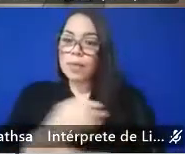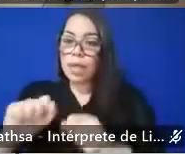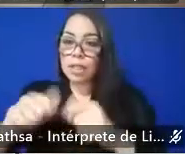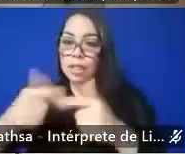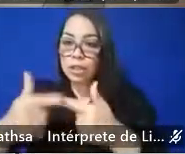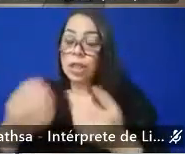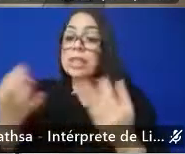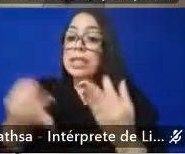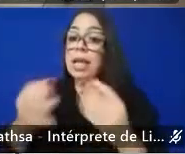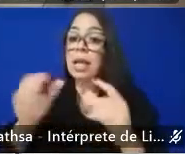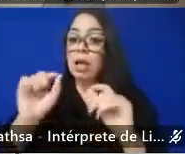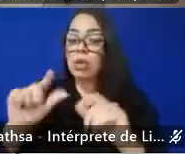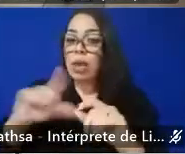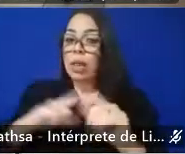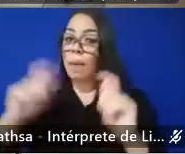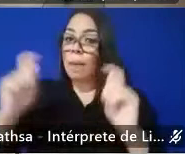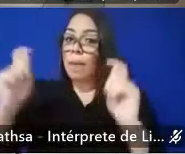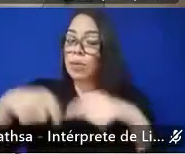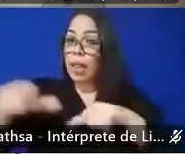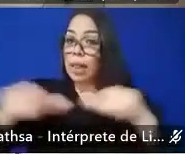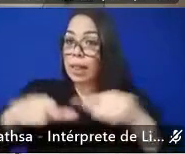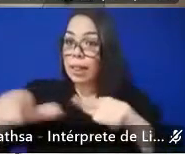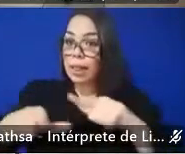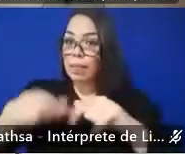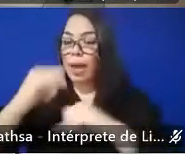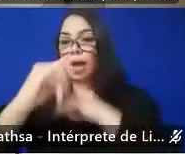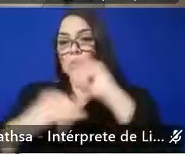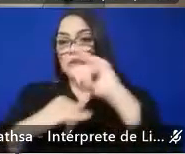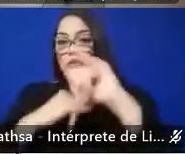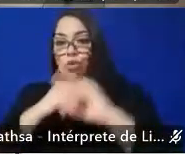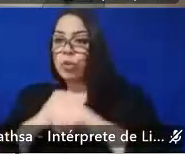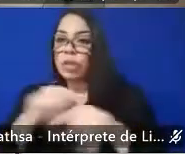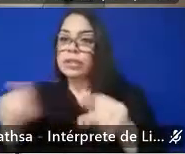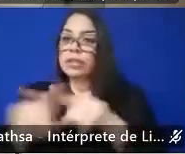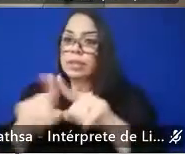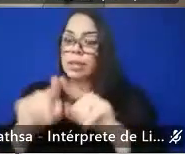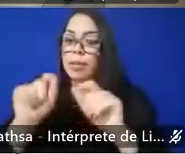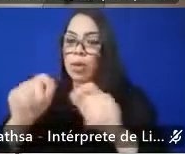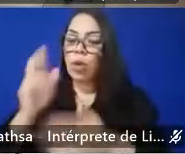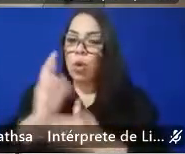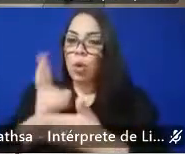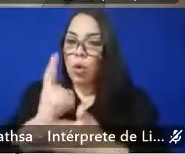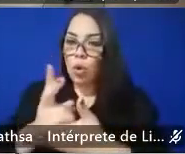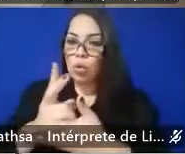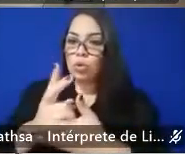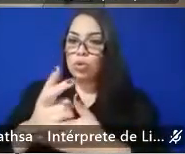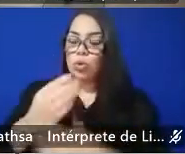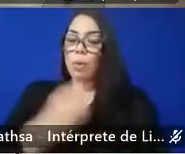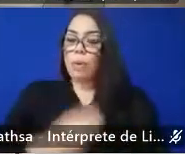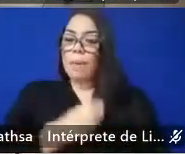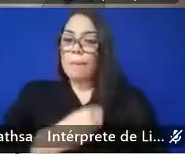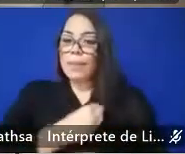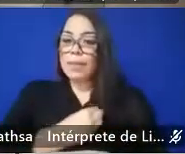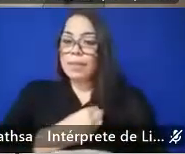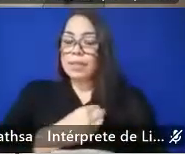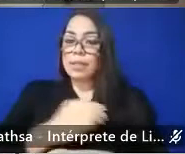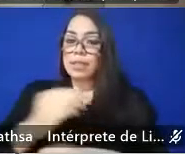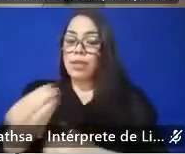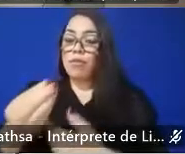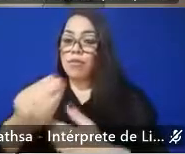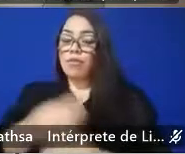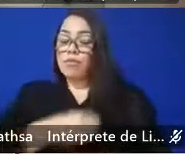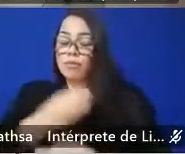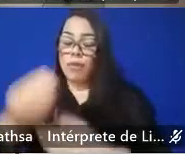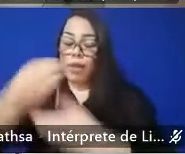possibilidade de trabalho into não vai invalidar a presença de um membro do Ministério Público residir na Comarca de lotação